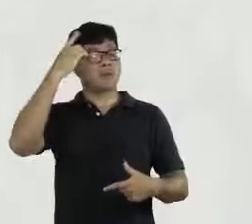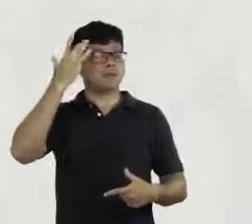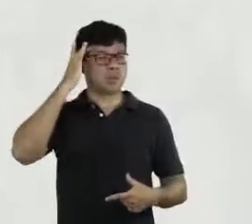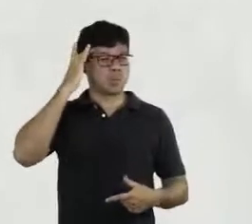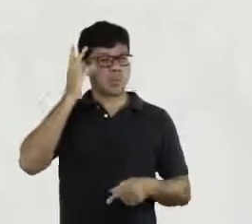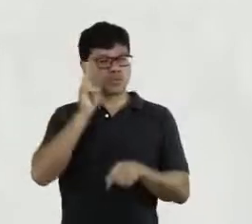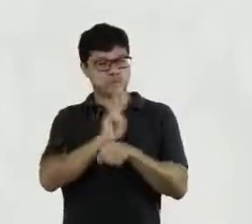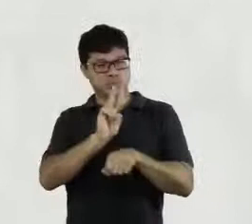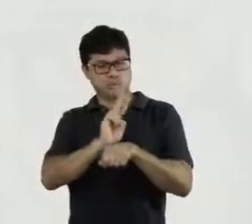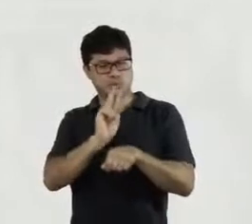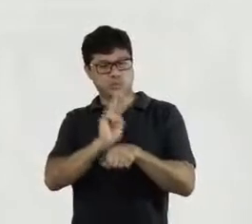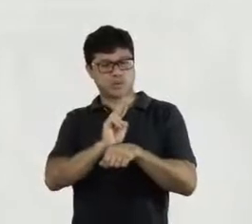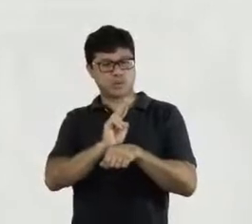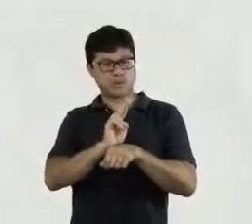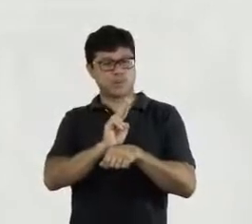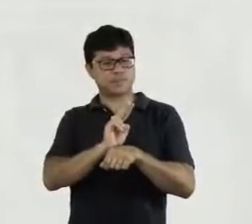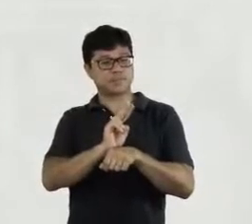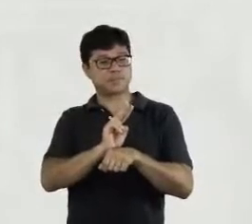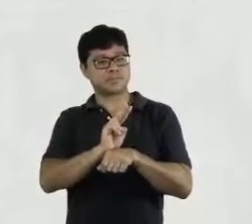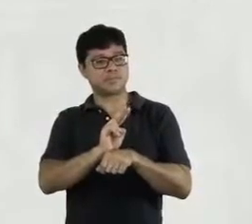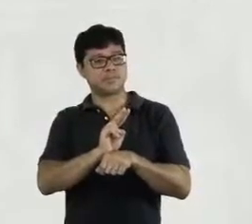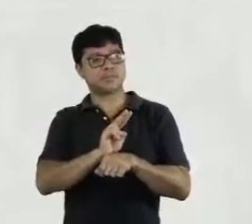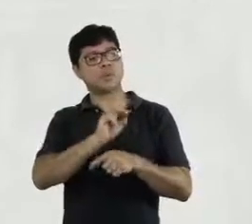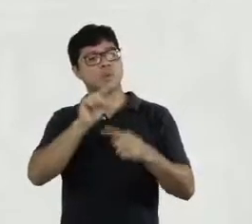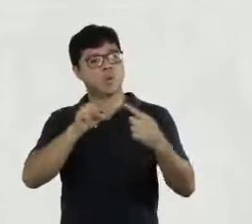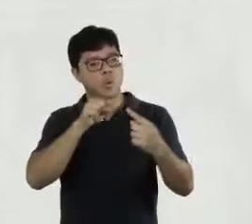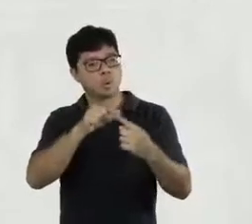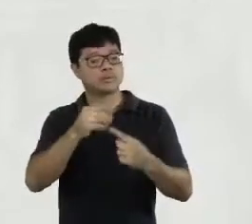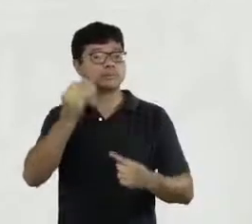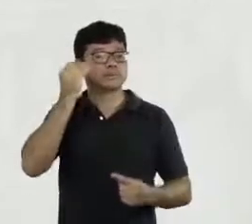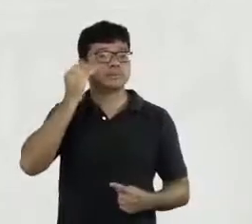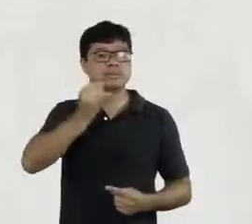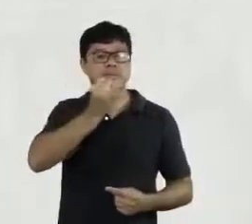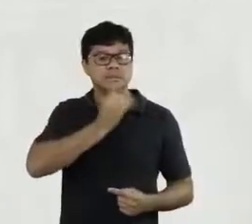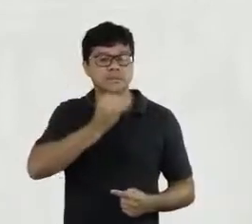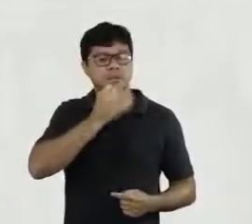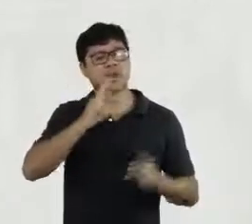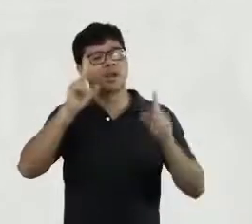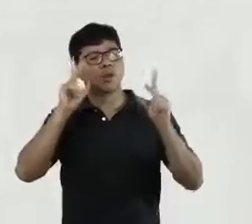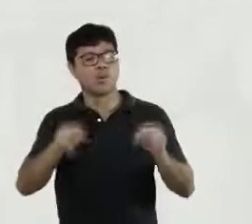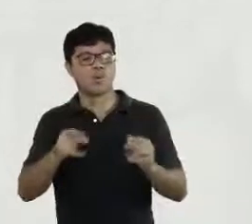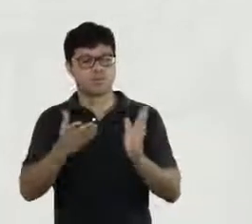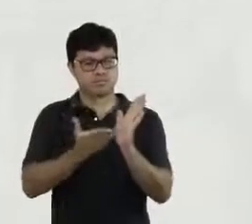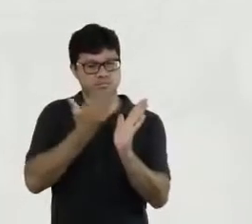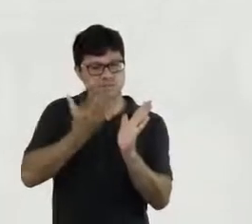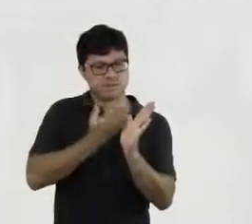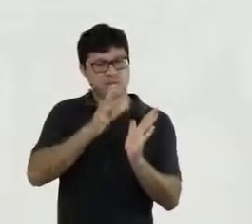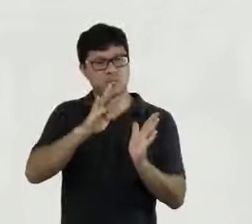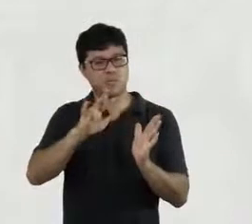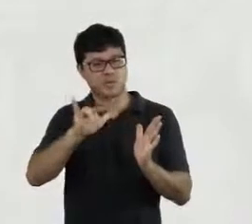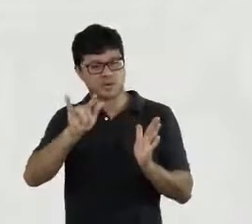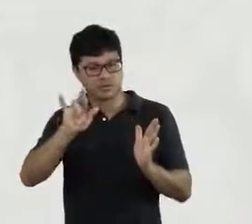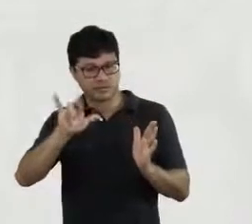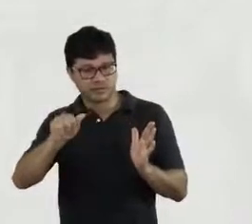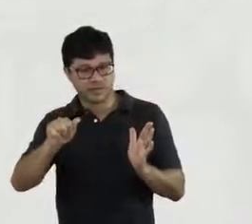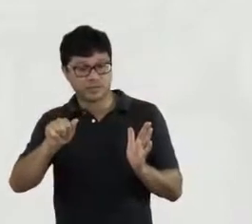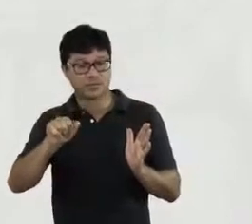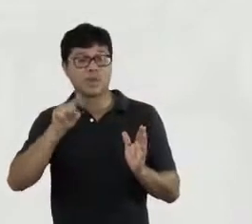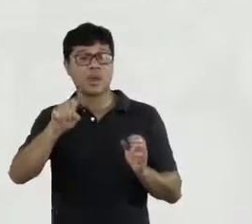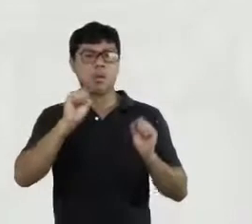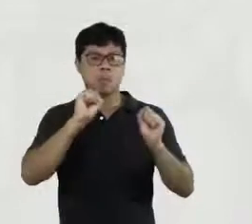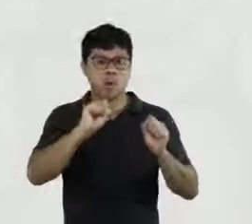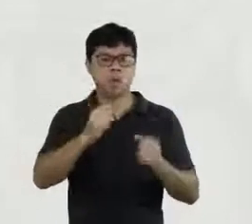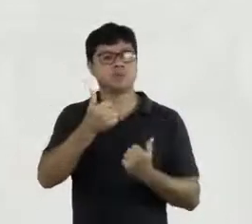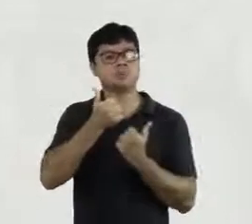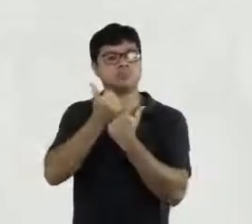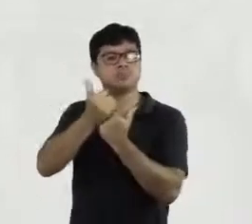hipótese claramente formulada, objetivamente testada. É o caso para as bibliografias. E elas podem